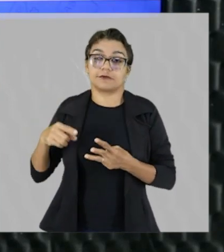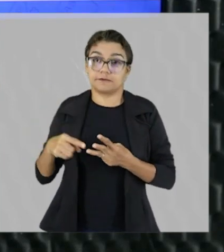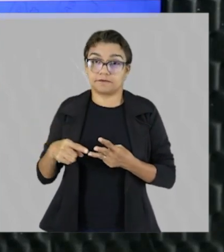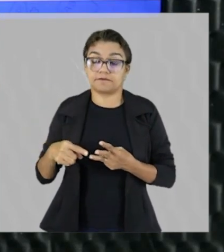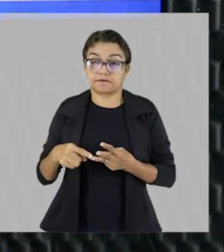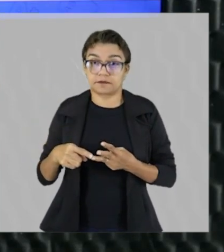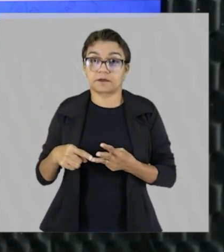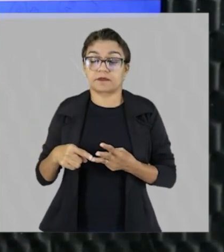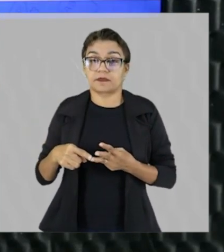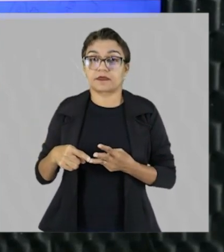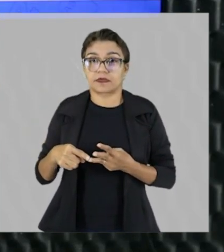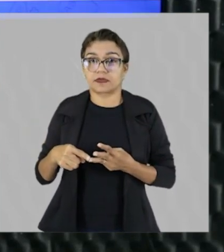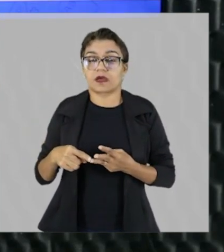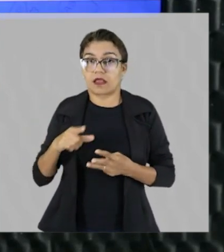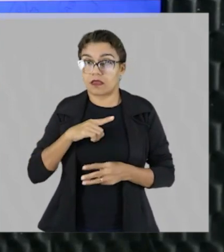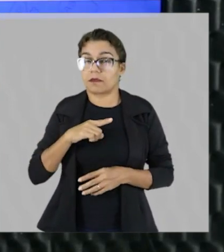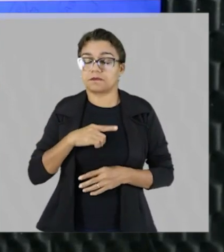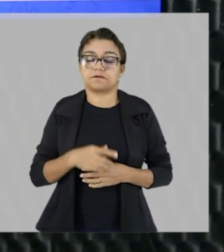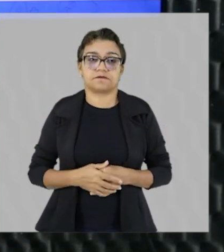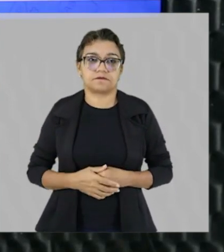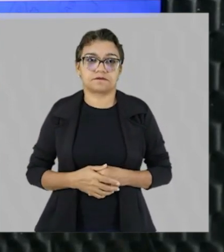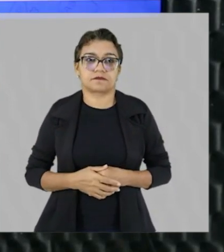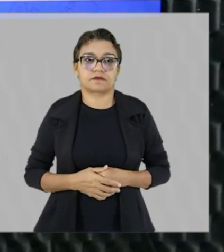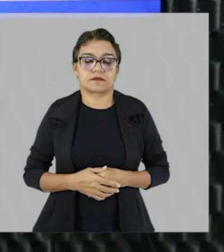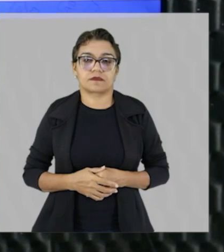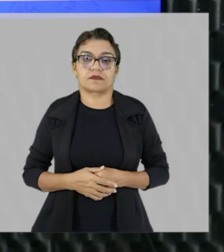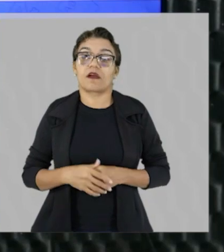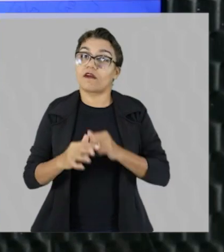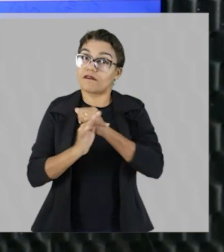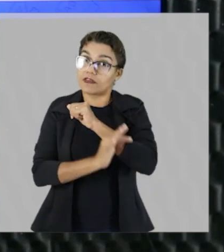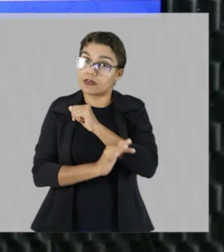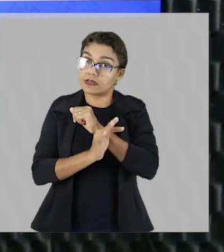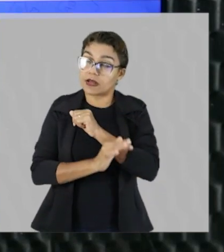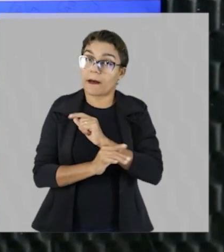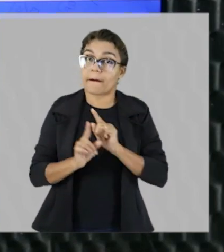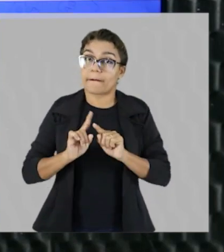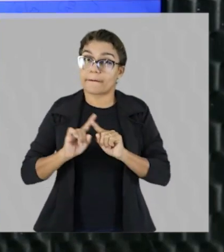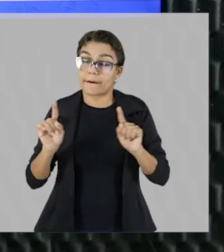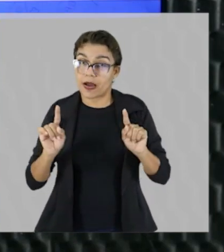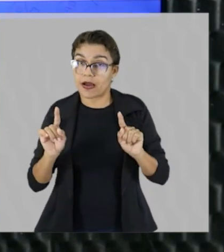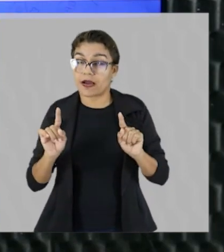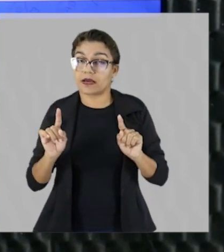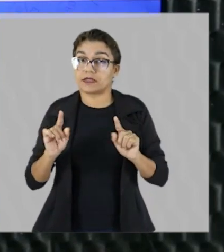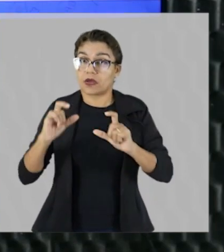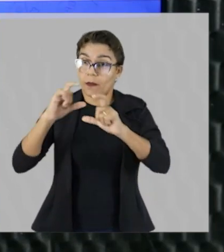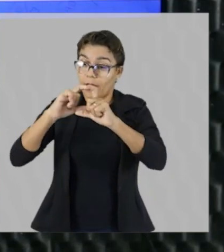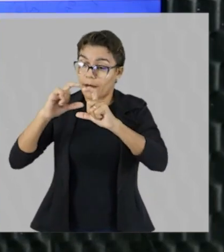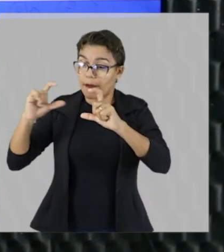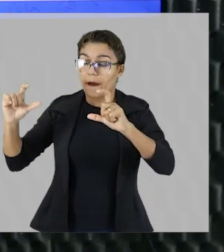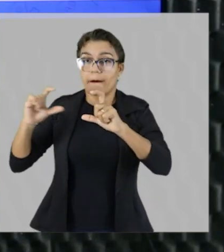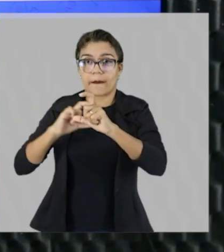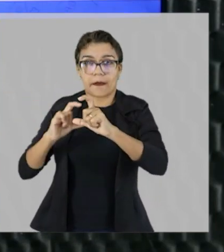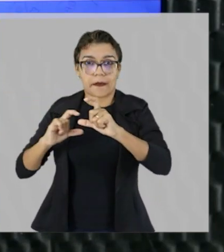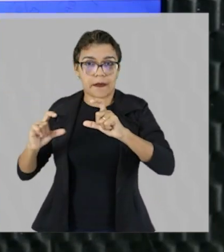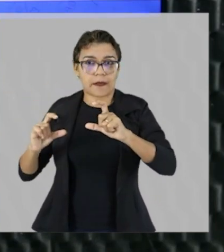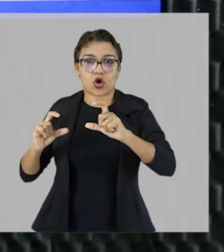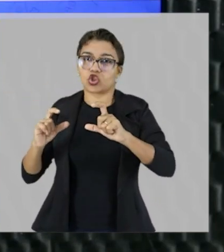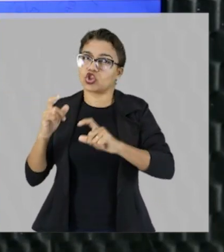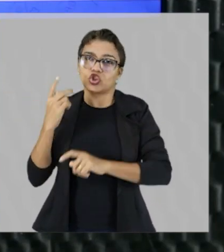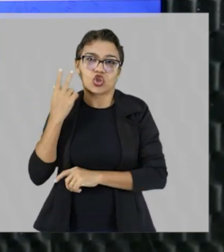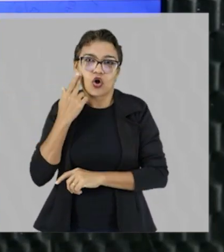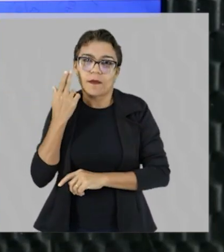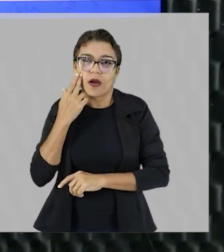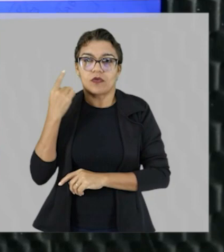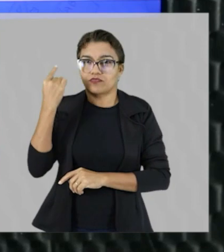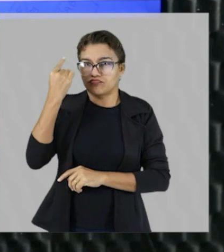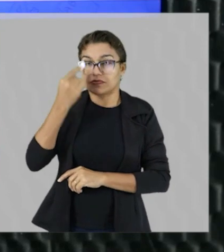tá? Aparece bastante. De física, porém, figurinhas, tirinhas e anúncios é muito comum, tanto